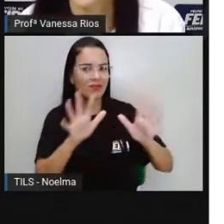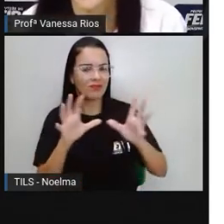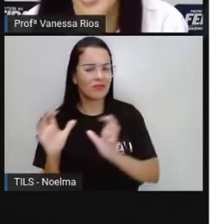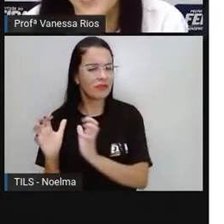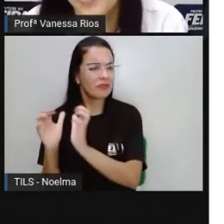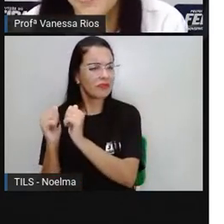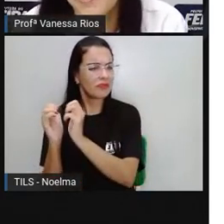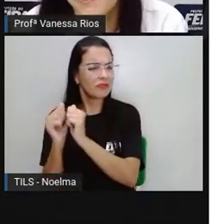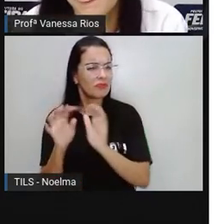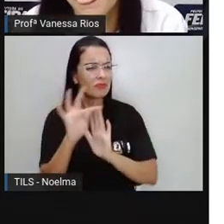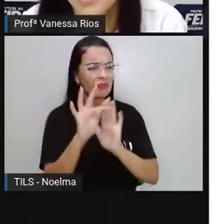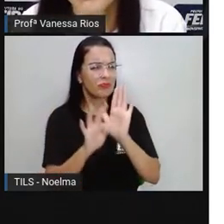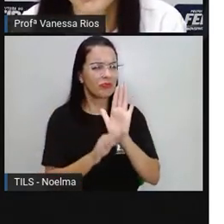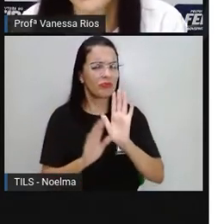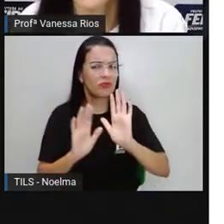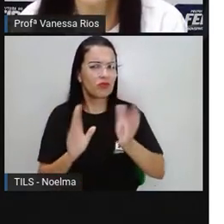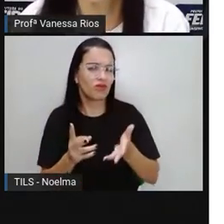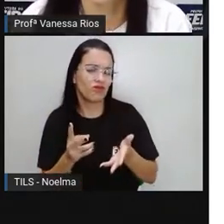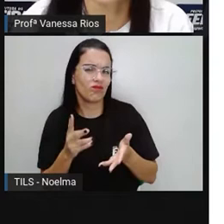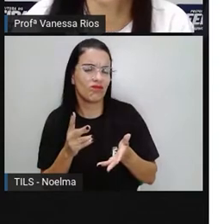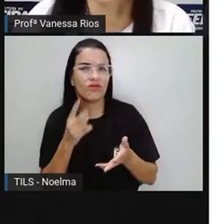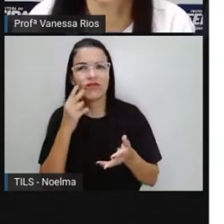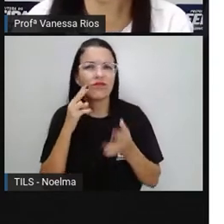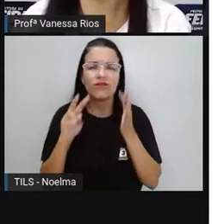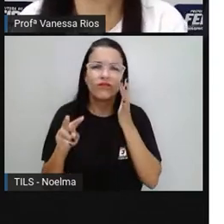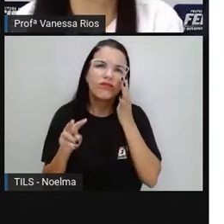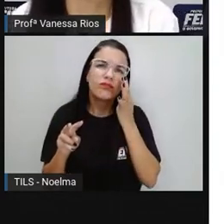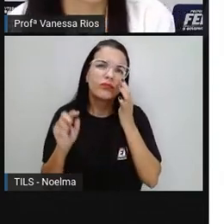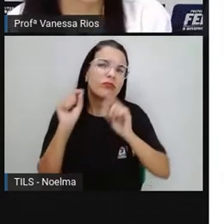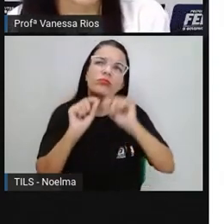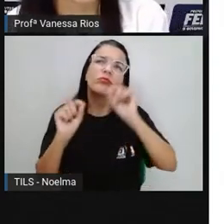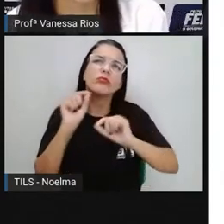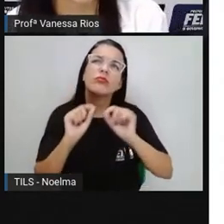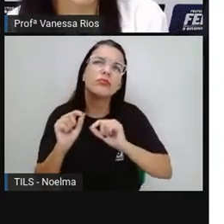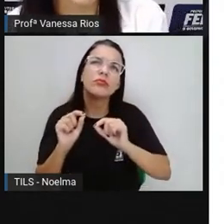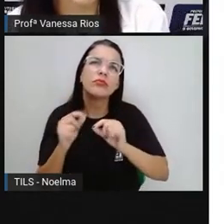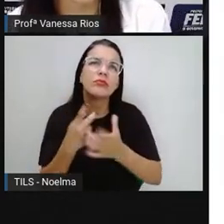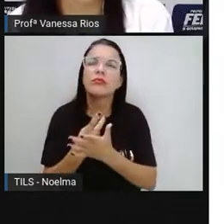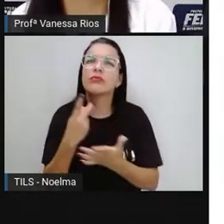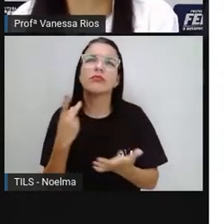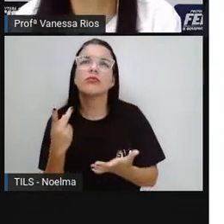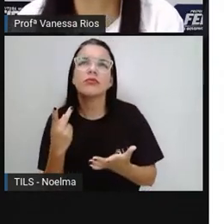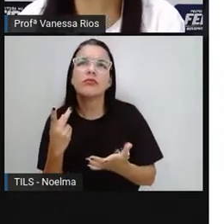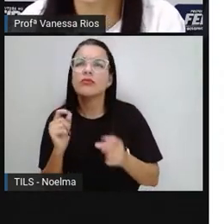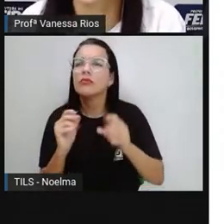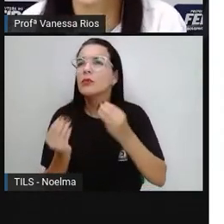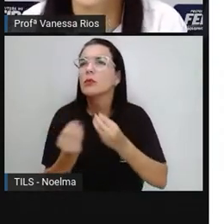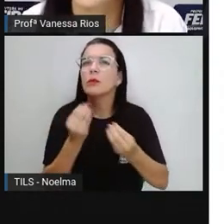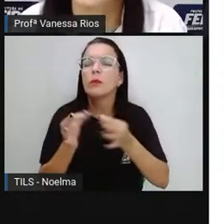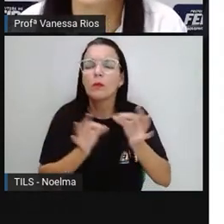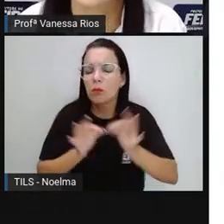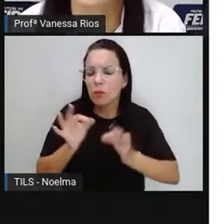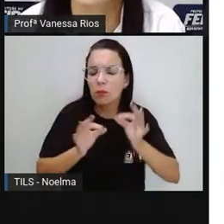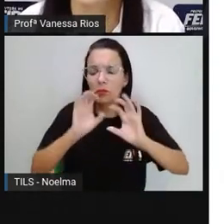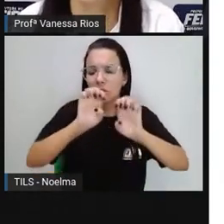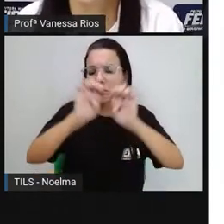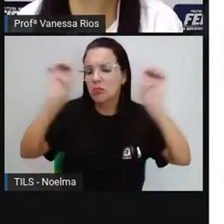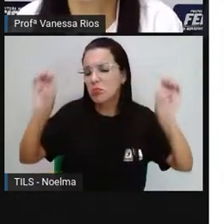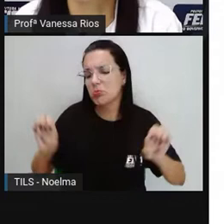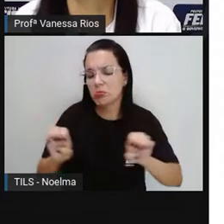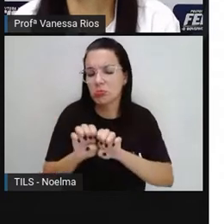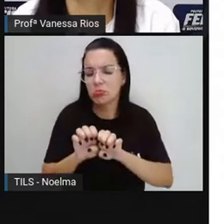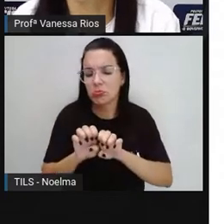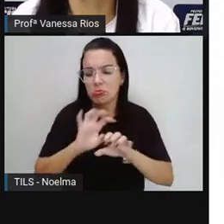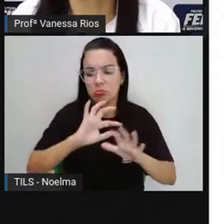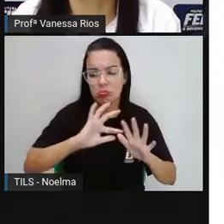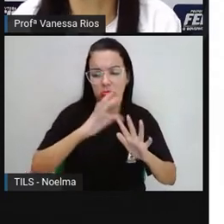gênero textual? Fazem ideia sobre o que fala uma resenha, sobre como se organiza, sobre